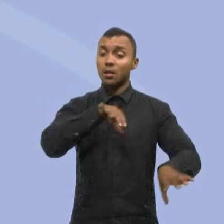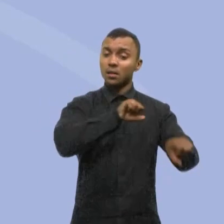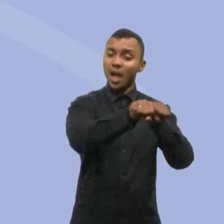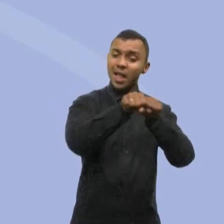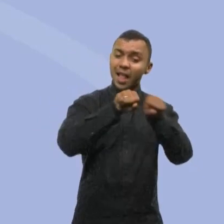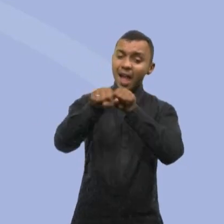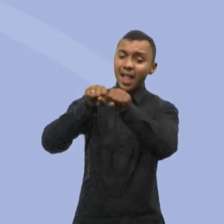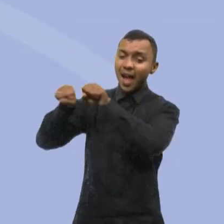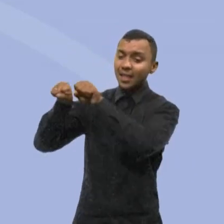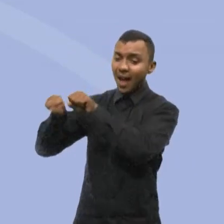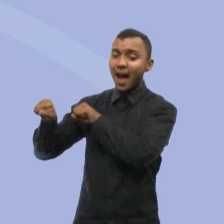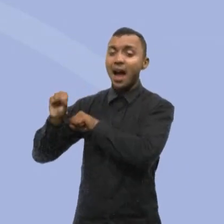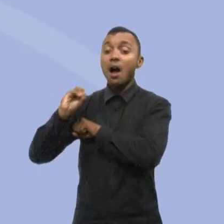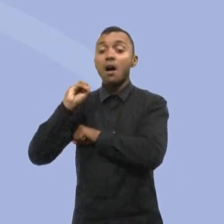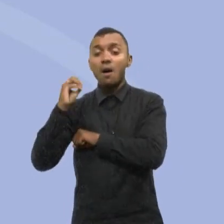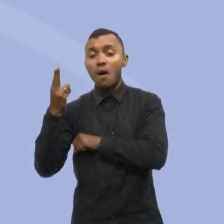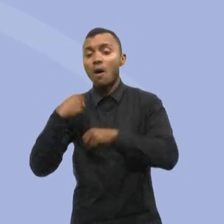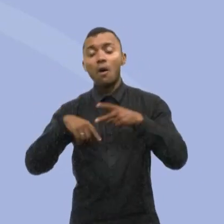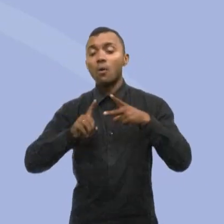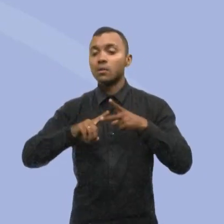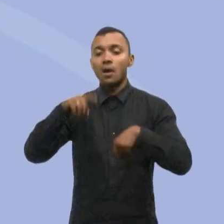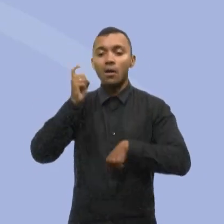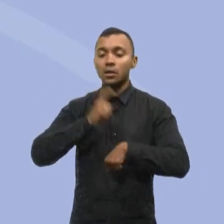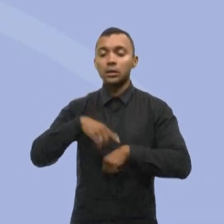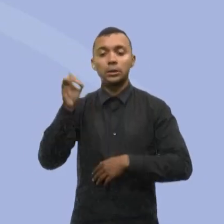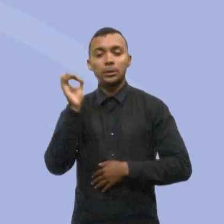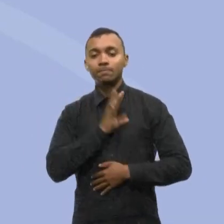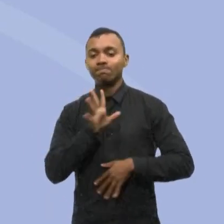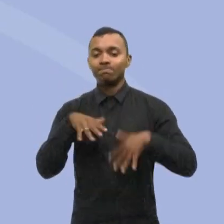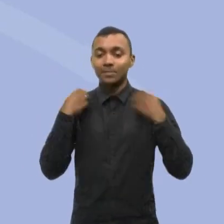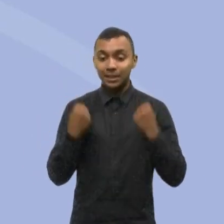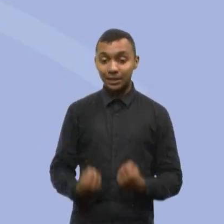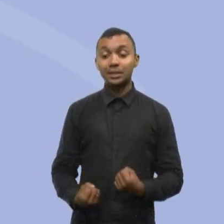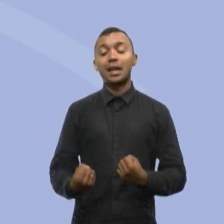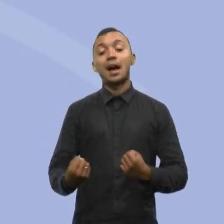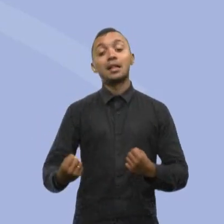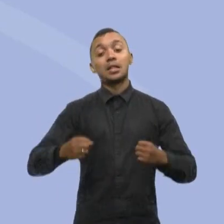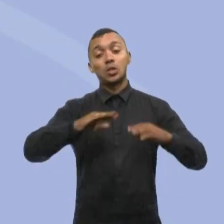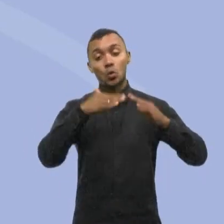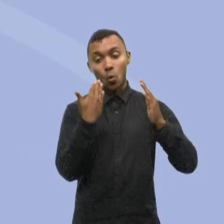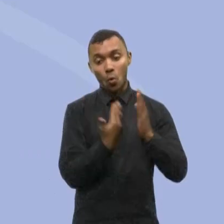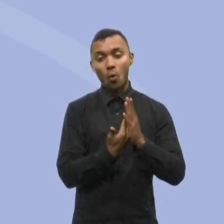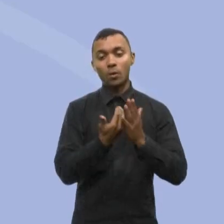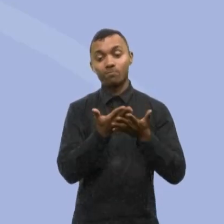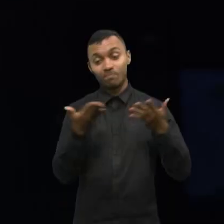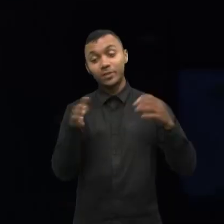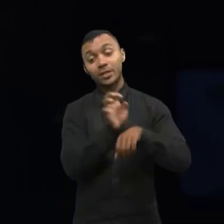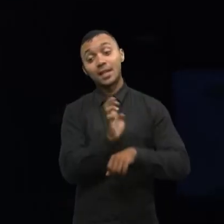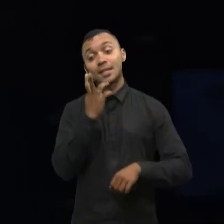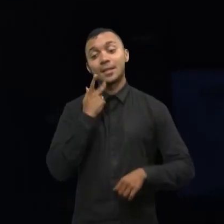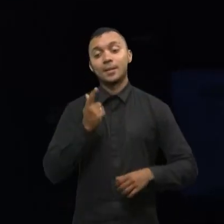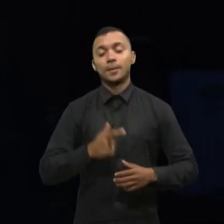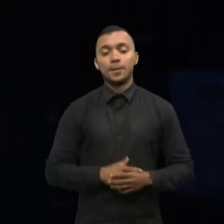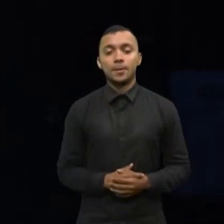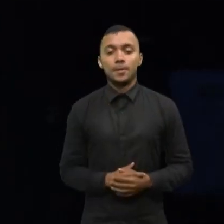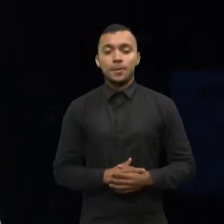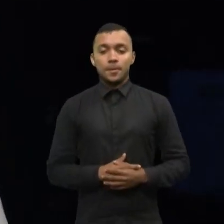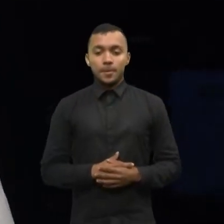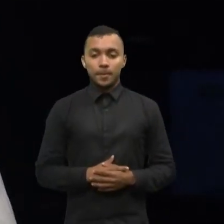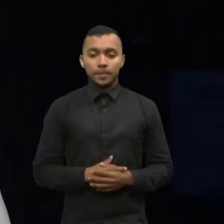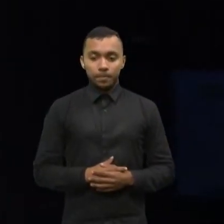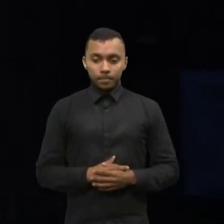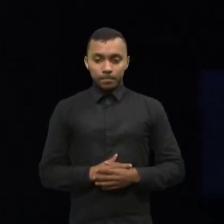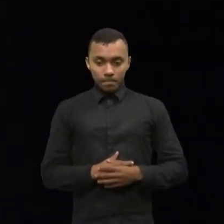qualquer tipo de situação de emergência dentro das escolas do nosso estado. E